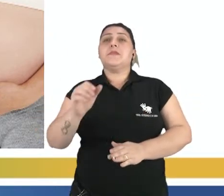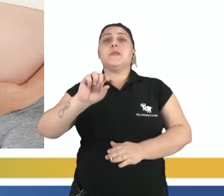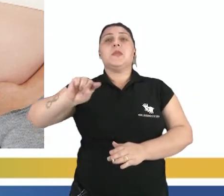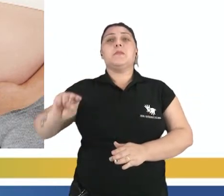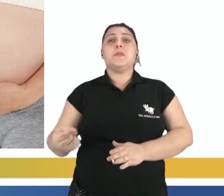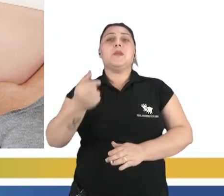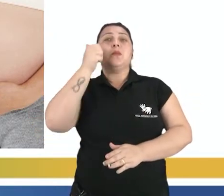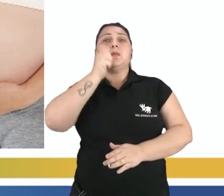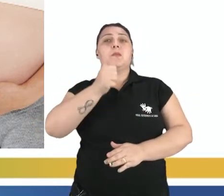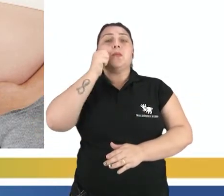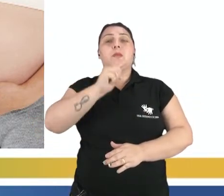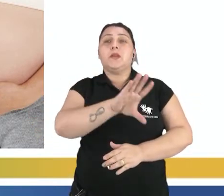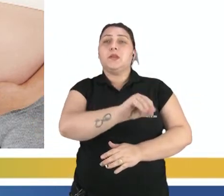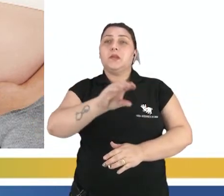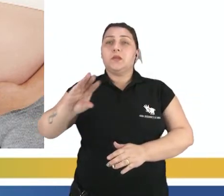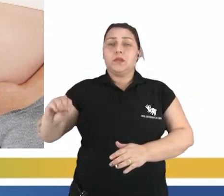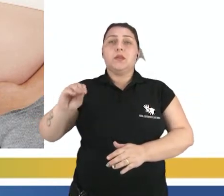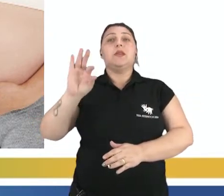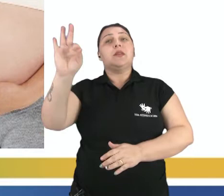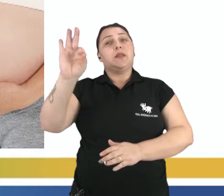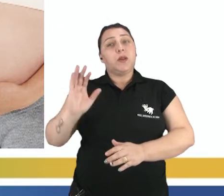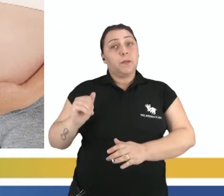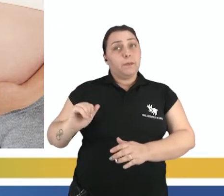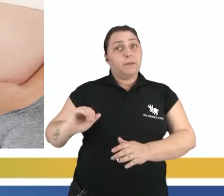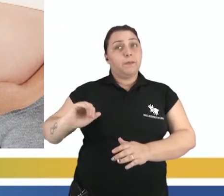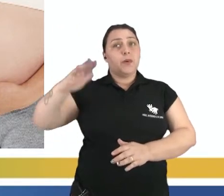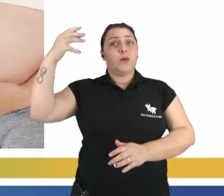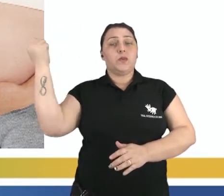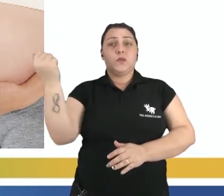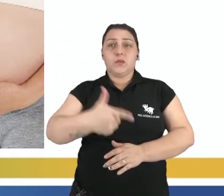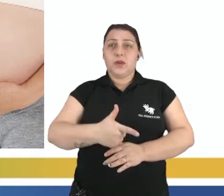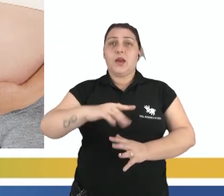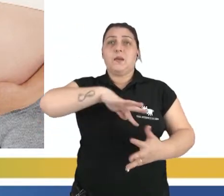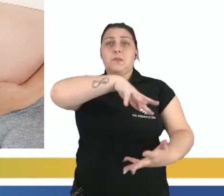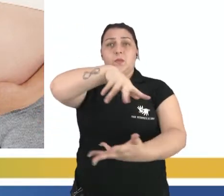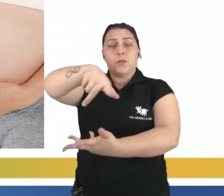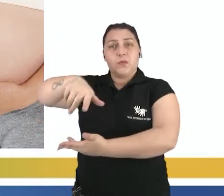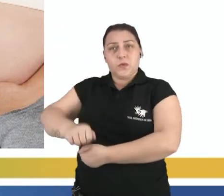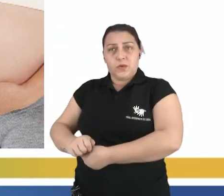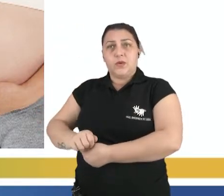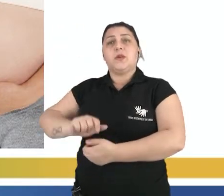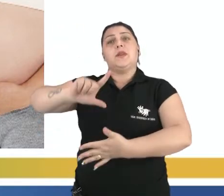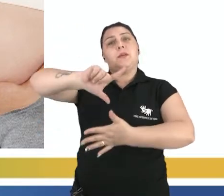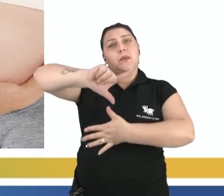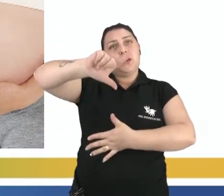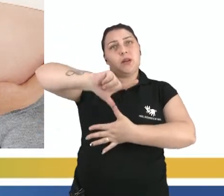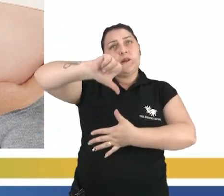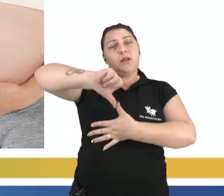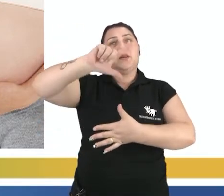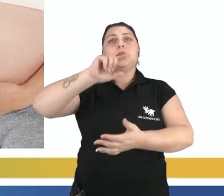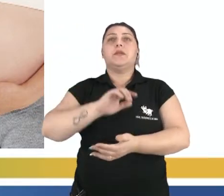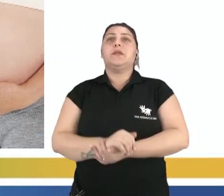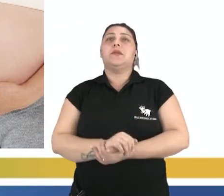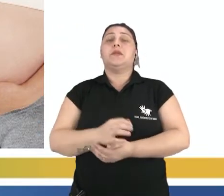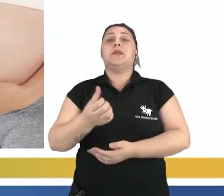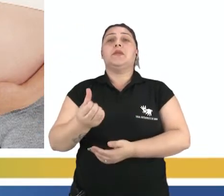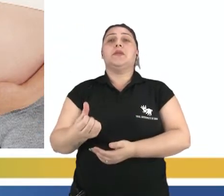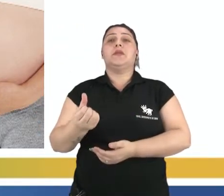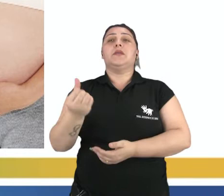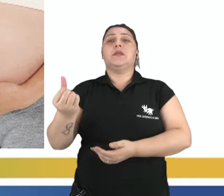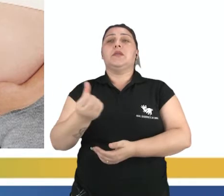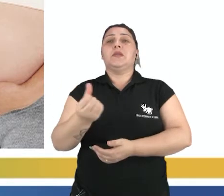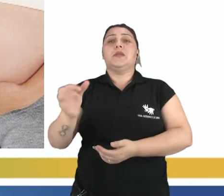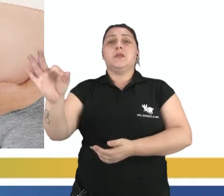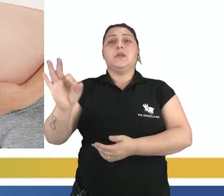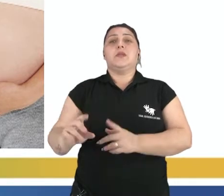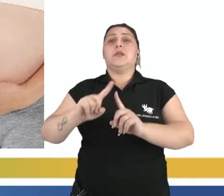mulheres adolescentes. Então, essa taxa é maior do que a mundial e do que a da América Latina. 66%